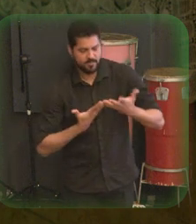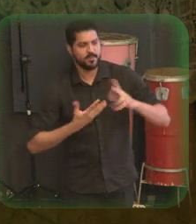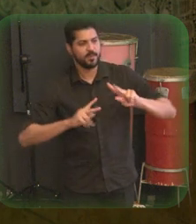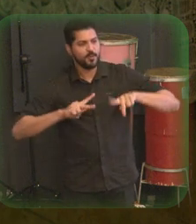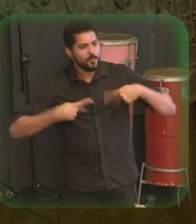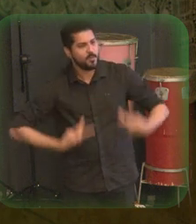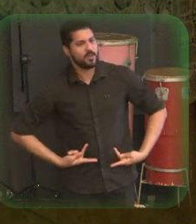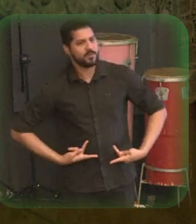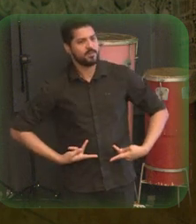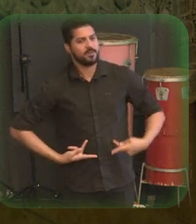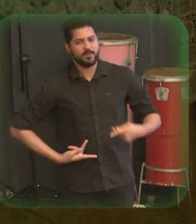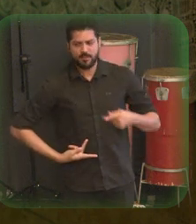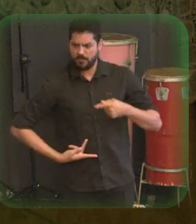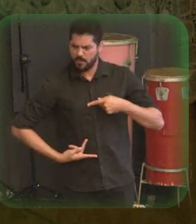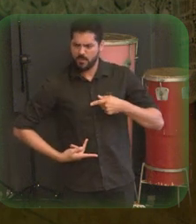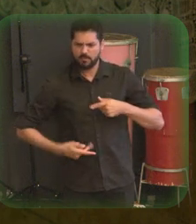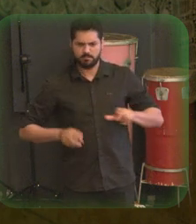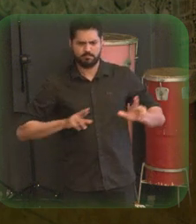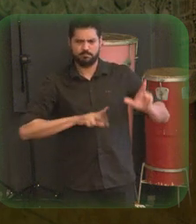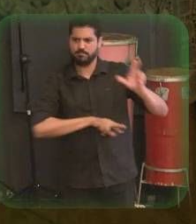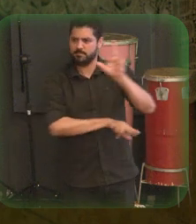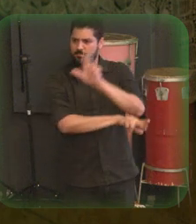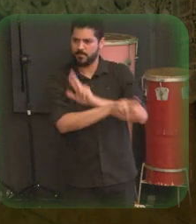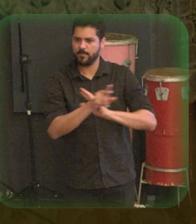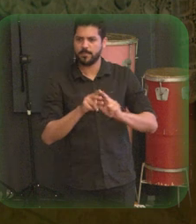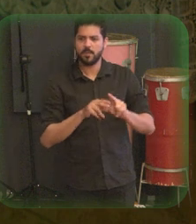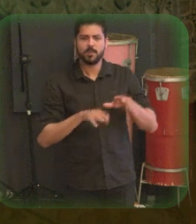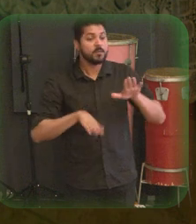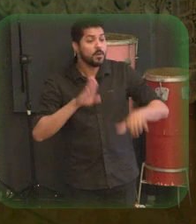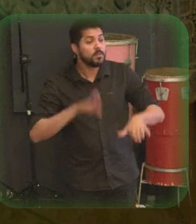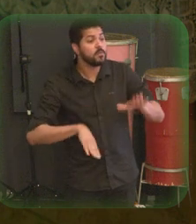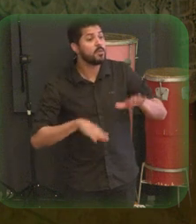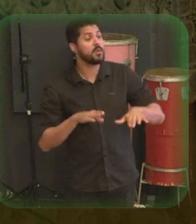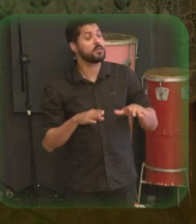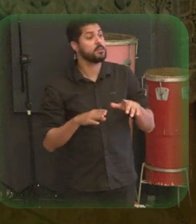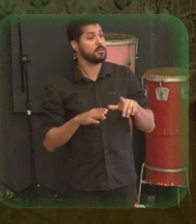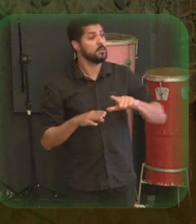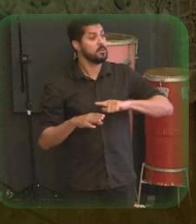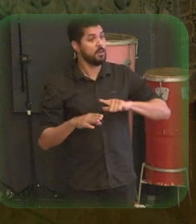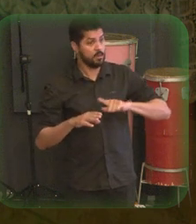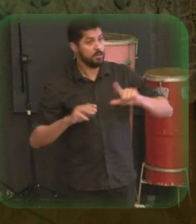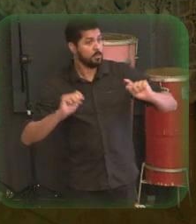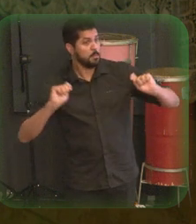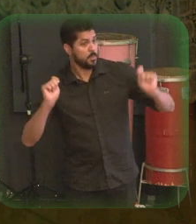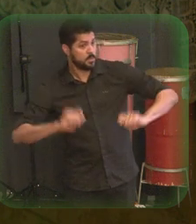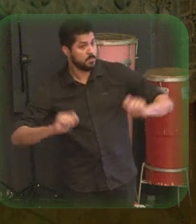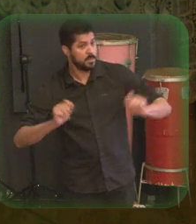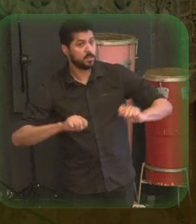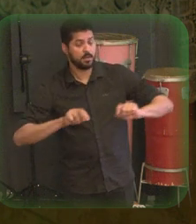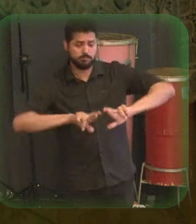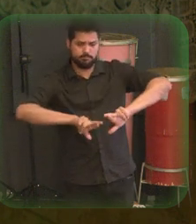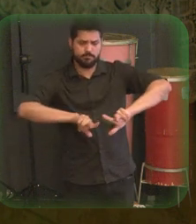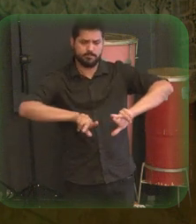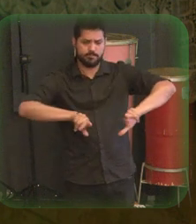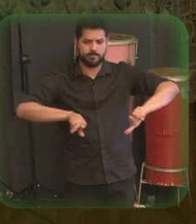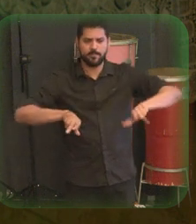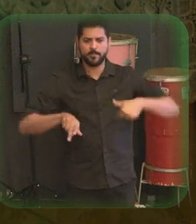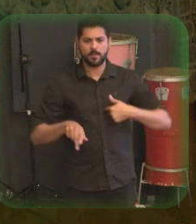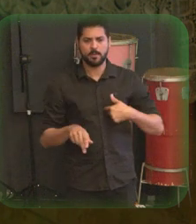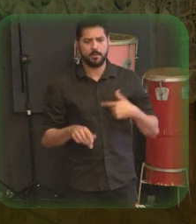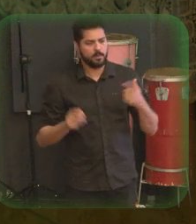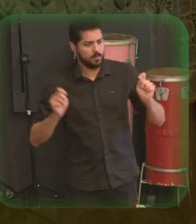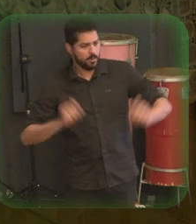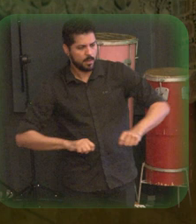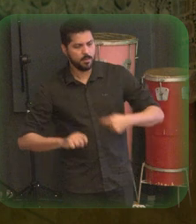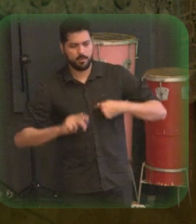sendo tão múltiplos? Talvez a multiplicidade e as várias possibilidades de existir seja aquilo que nos torna mais